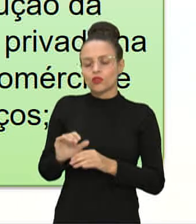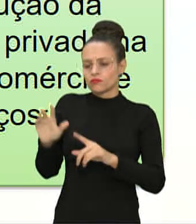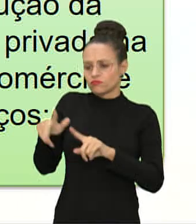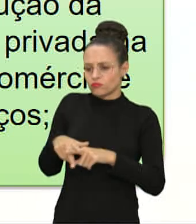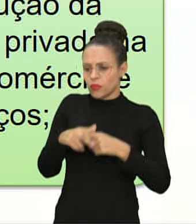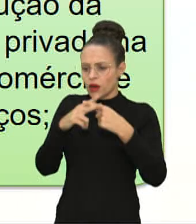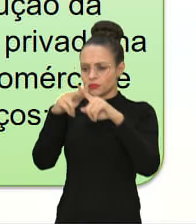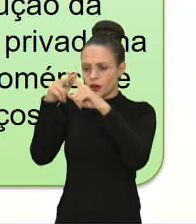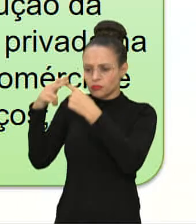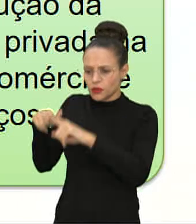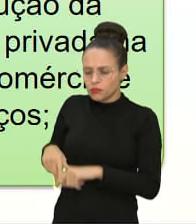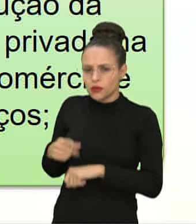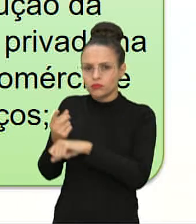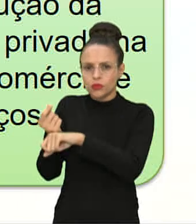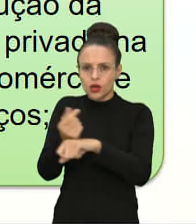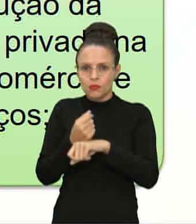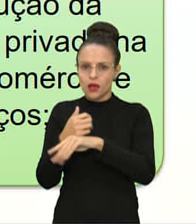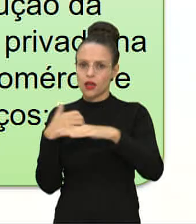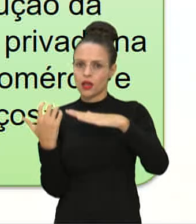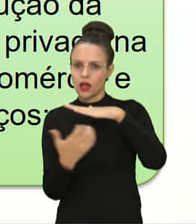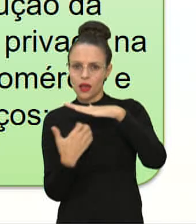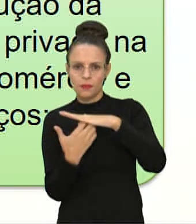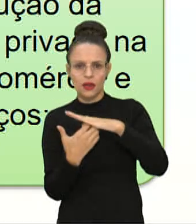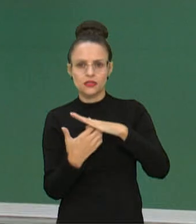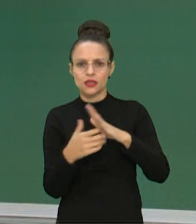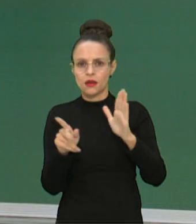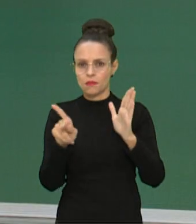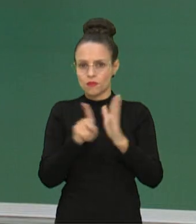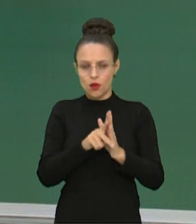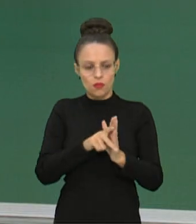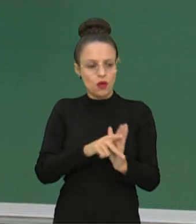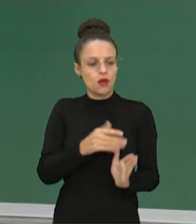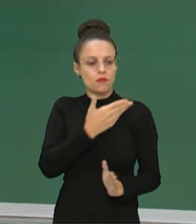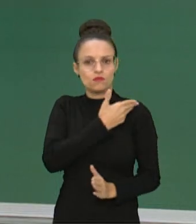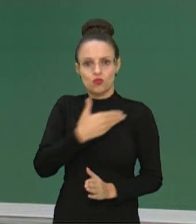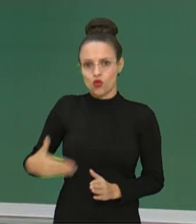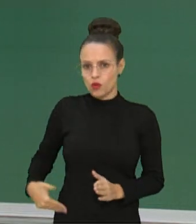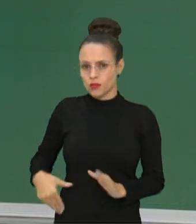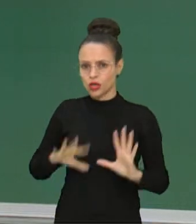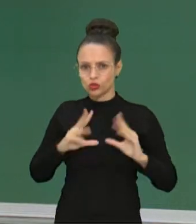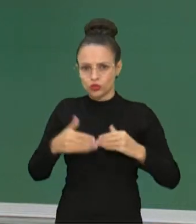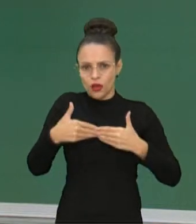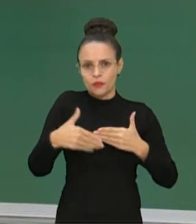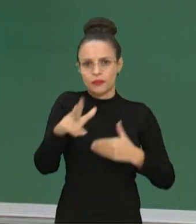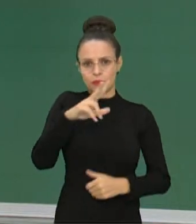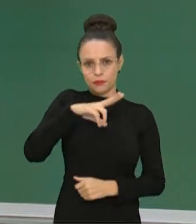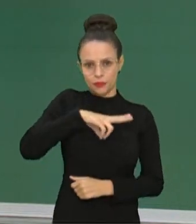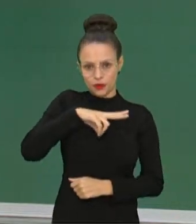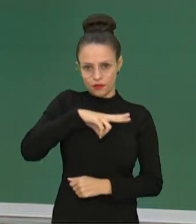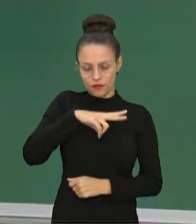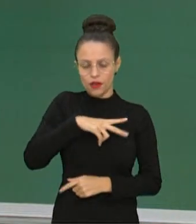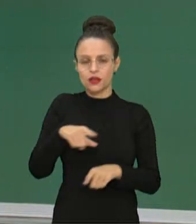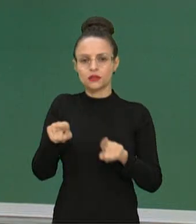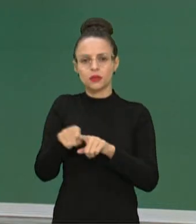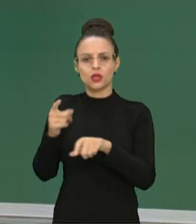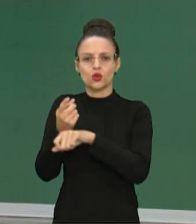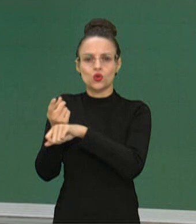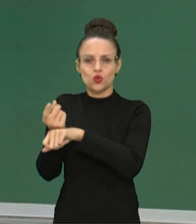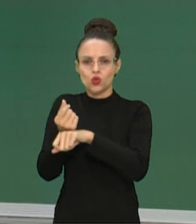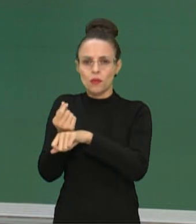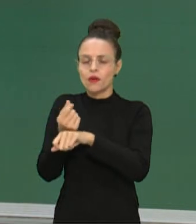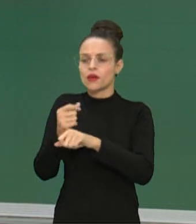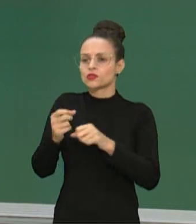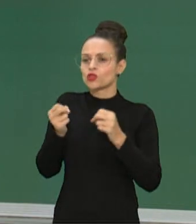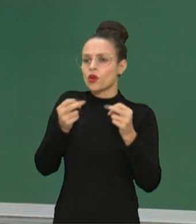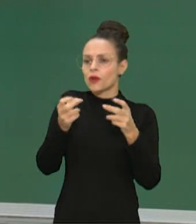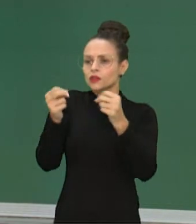reestruturação, as empresas não serão mais estatais, serão privadas a partir disso, né? O comércio,